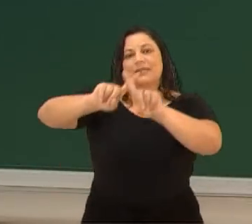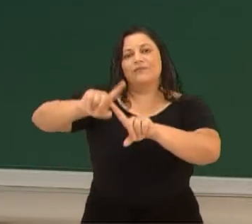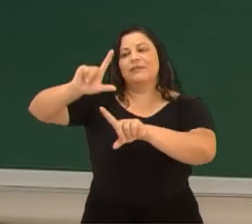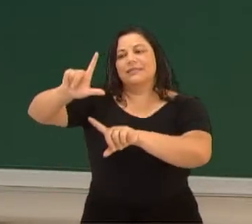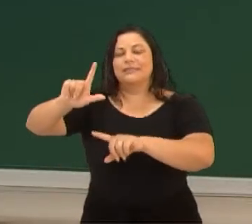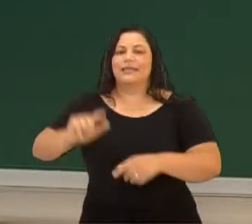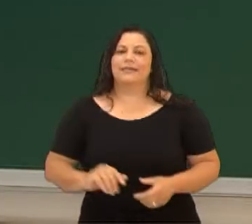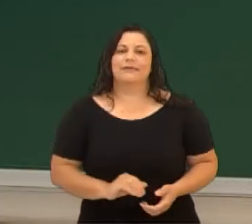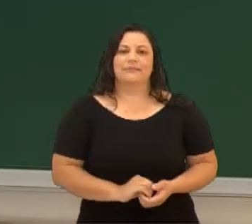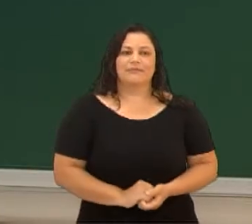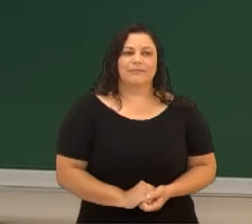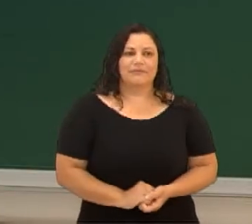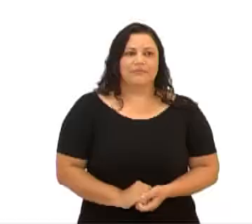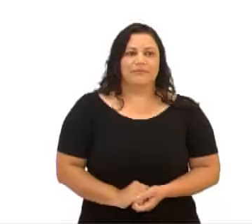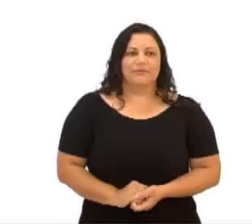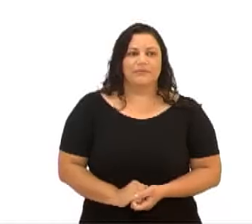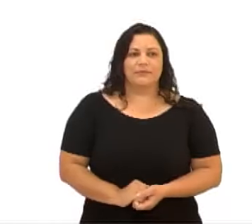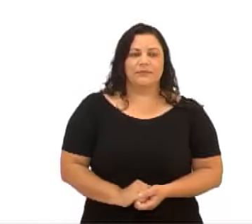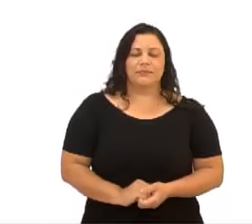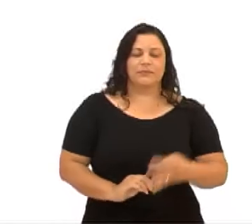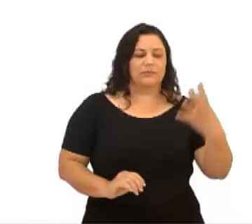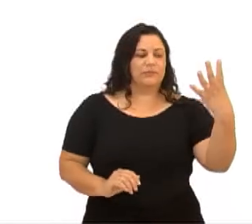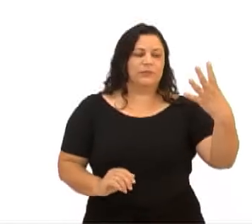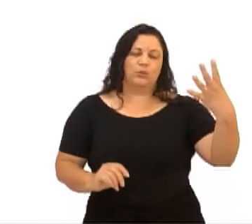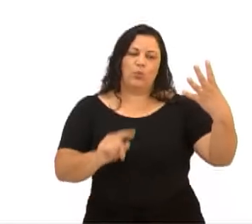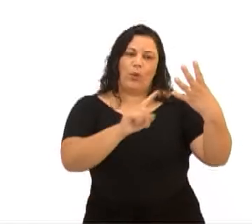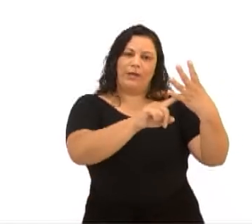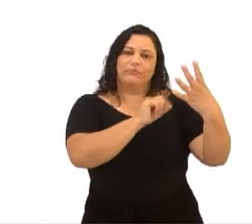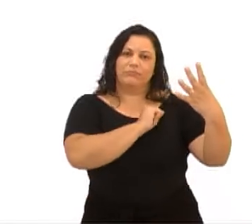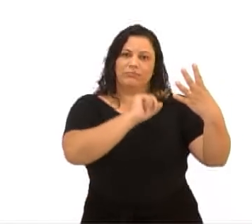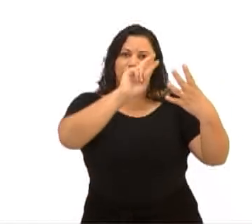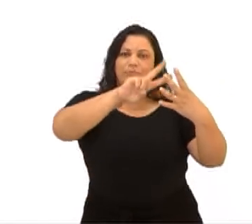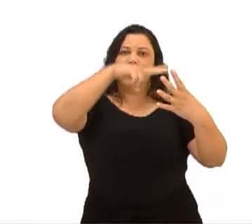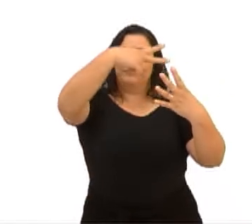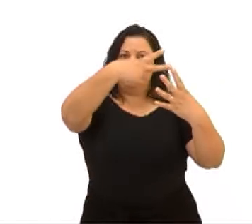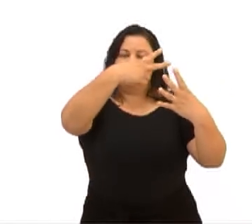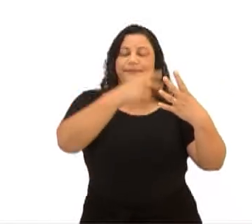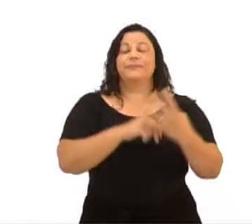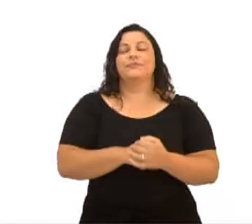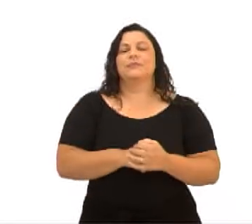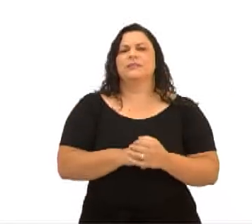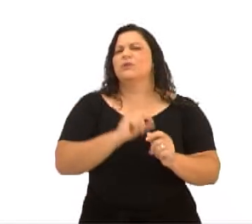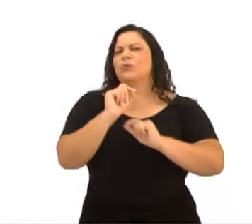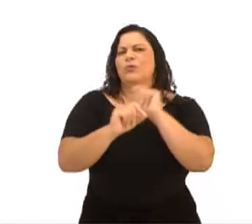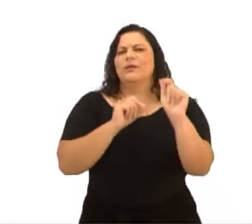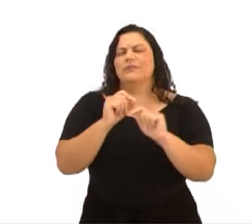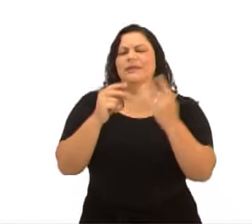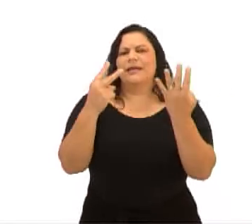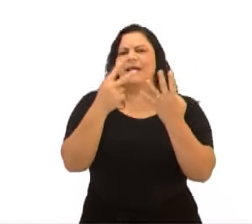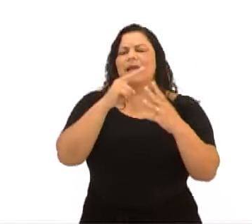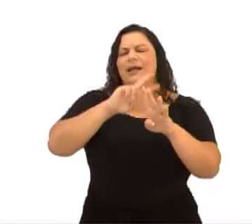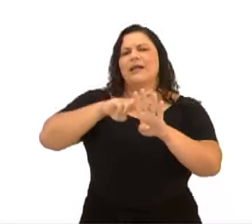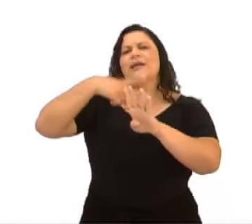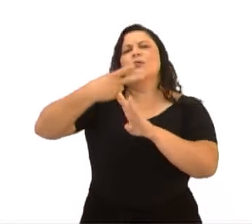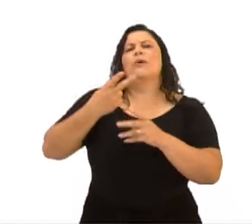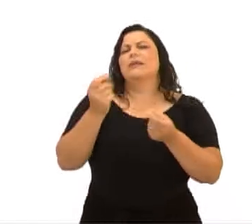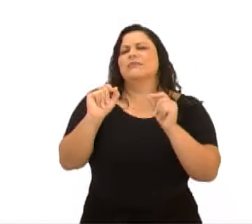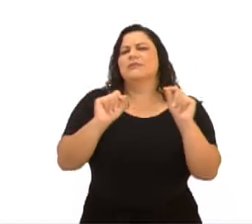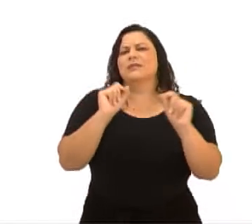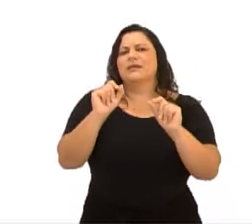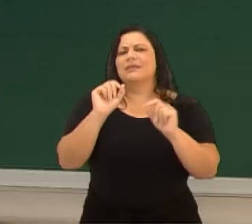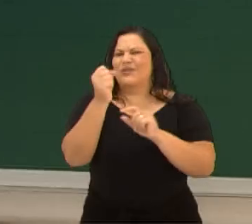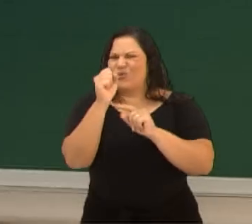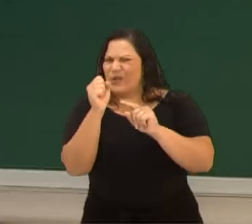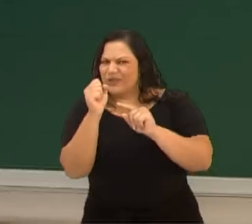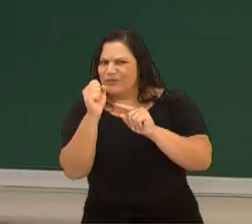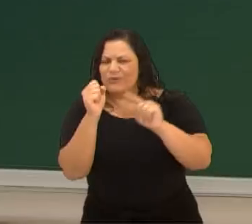aqui? O lado que vale 4, o 4 ao quadrado. E quanto que é 4 ao quadrado? É 8? Não!